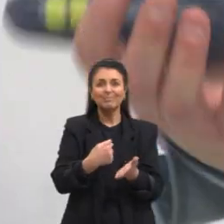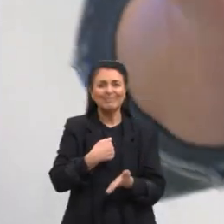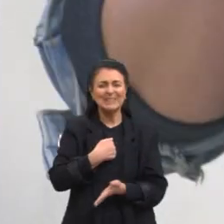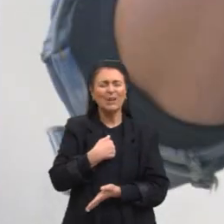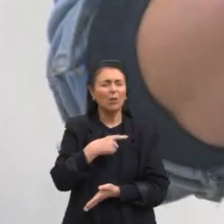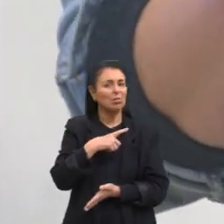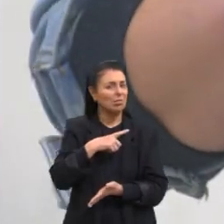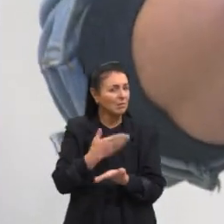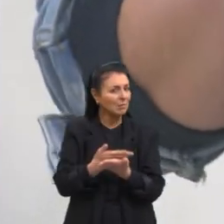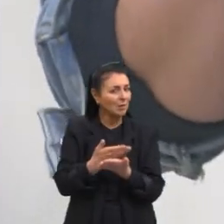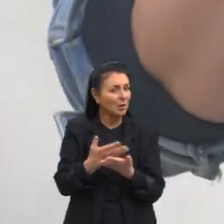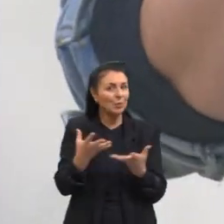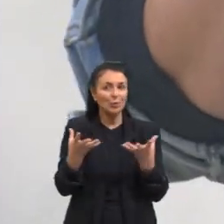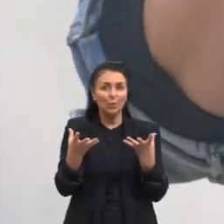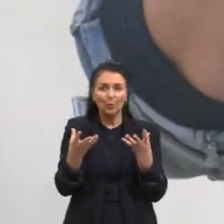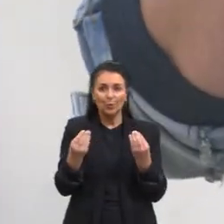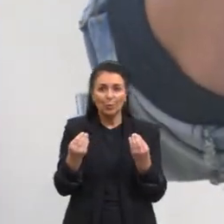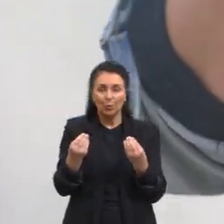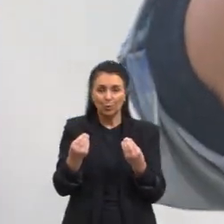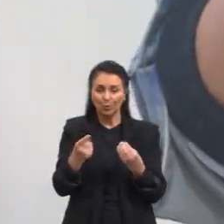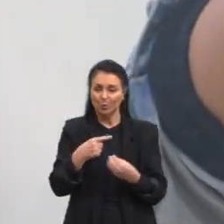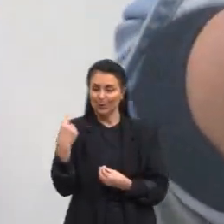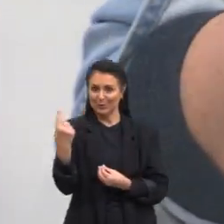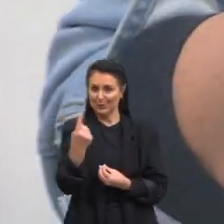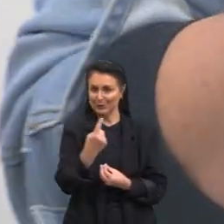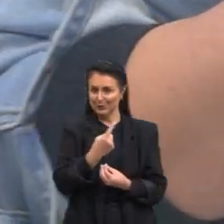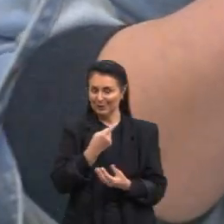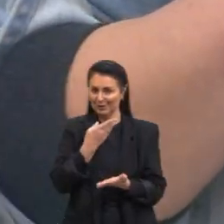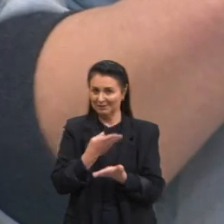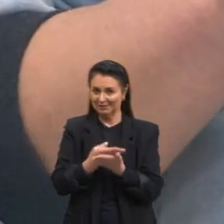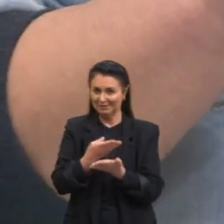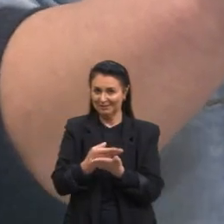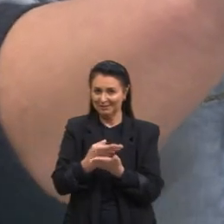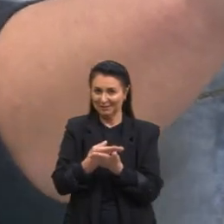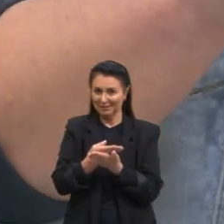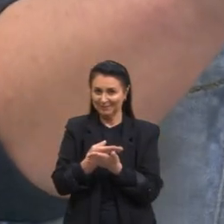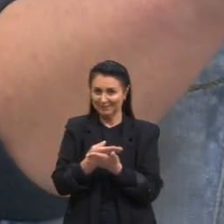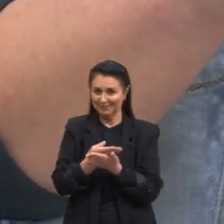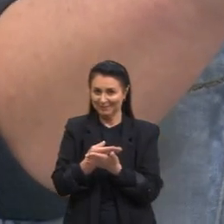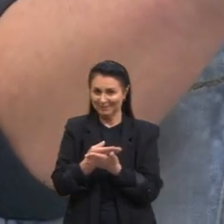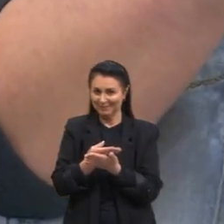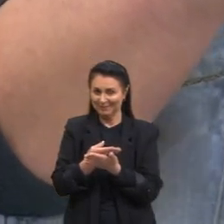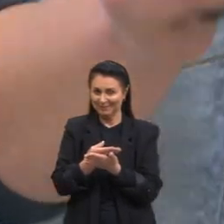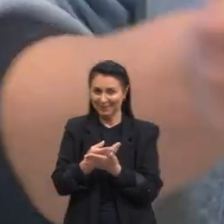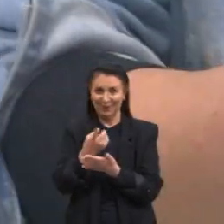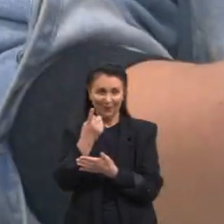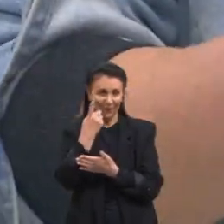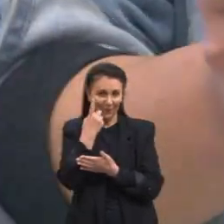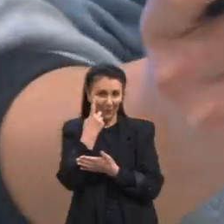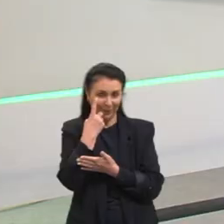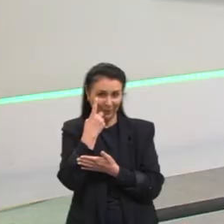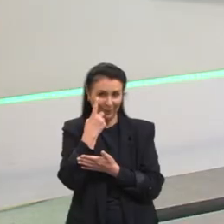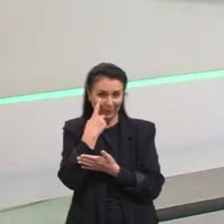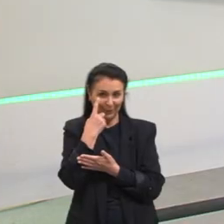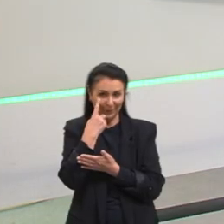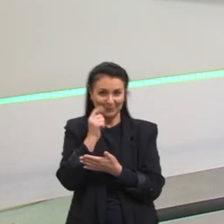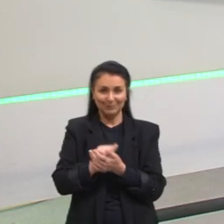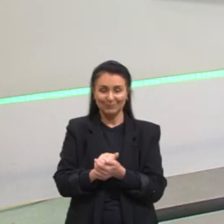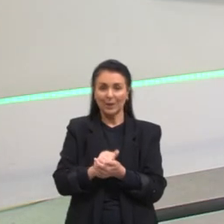estudado bastante é para as nossas aulas aqui ó a câmera e é